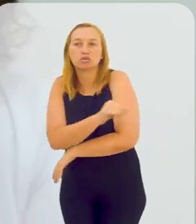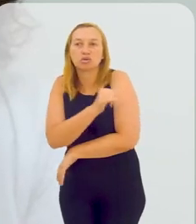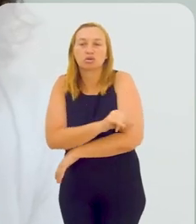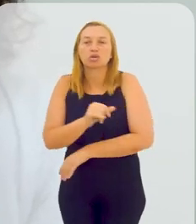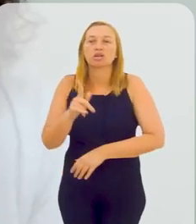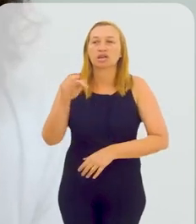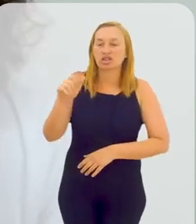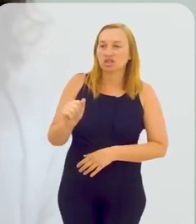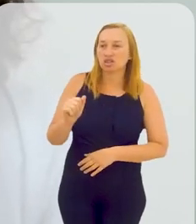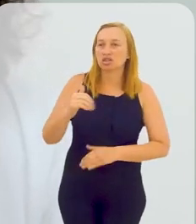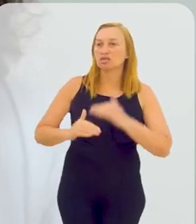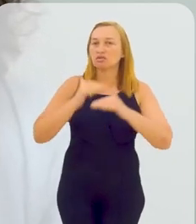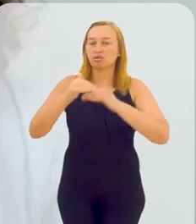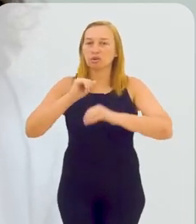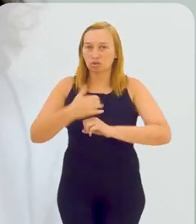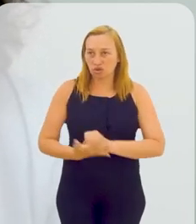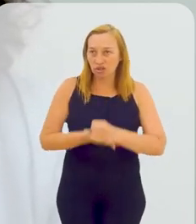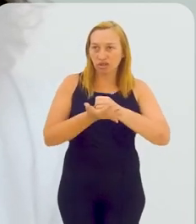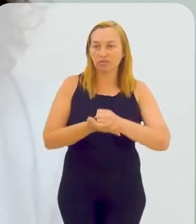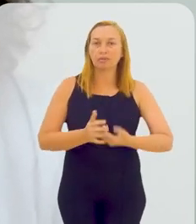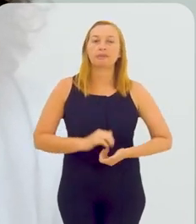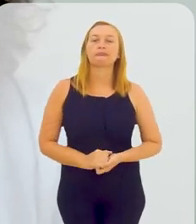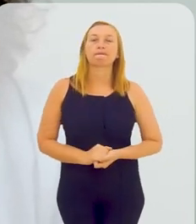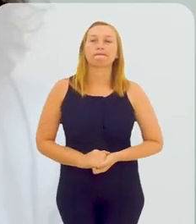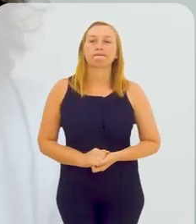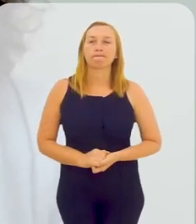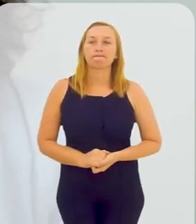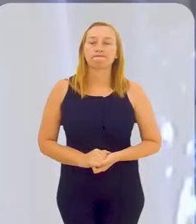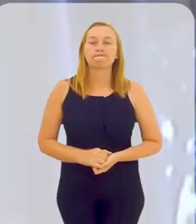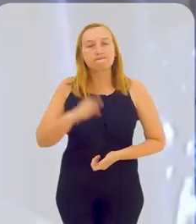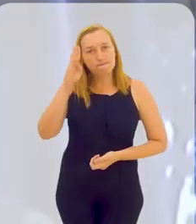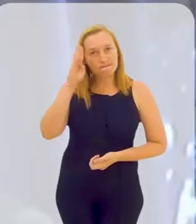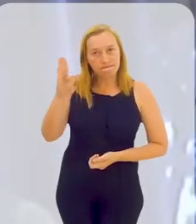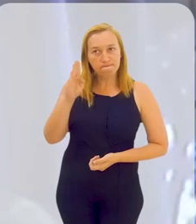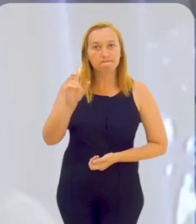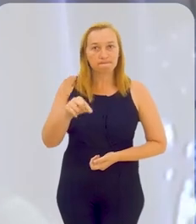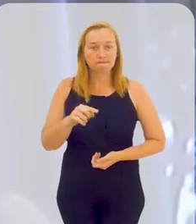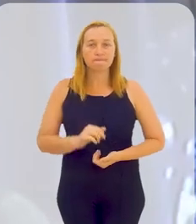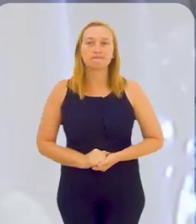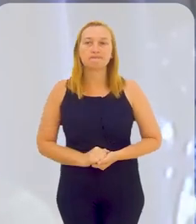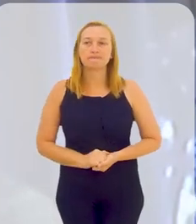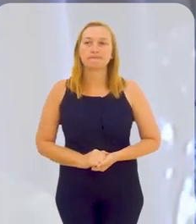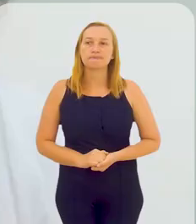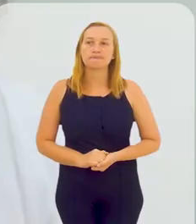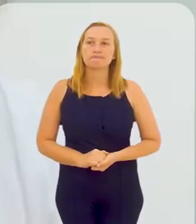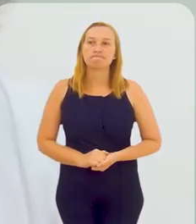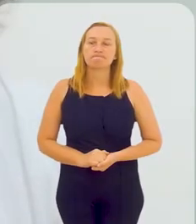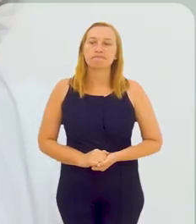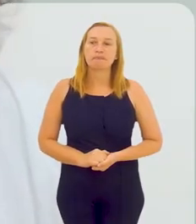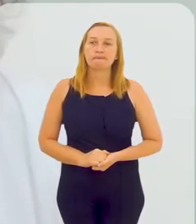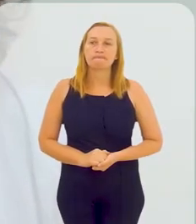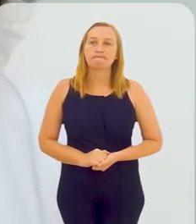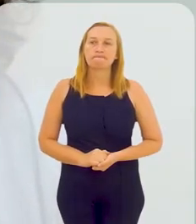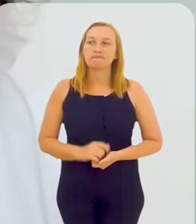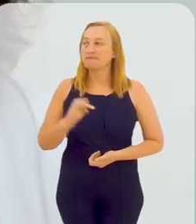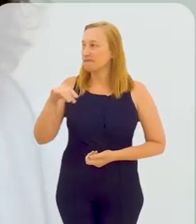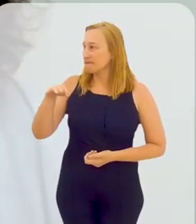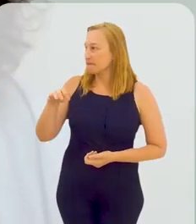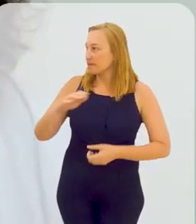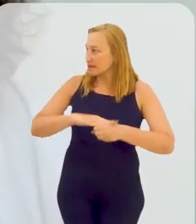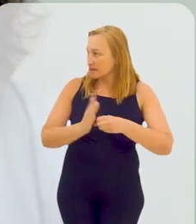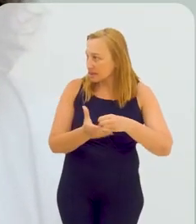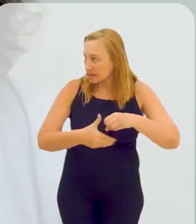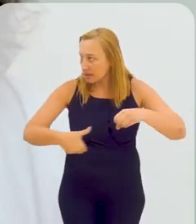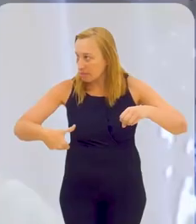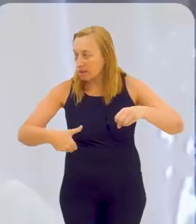em relação a essa agenda do desenvolvimento sustentável. Olha, é fundamental, né? Poxa,